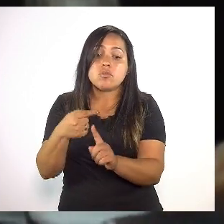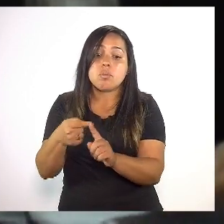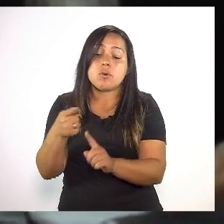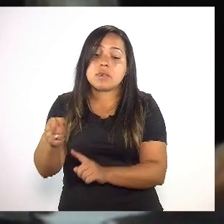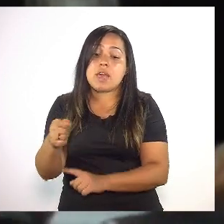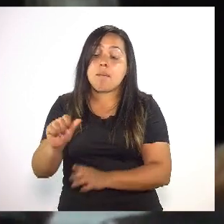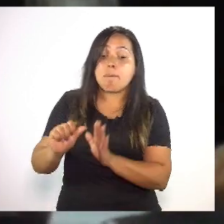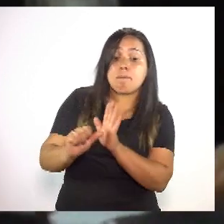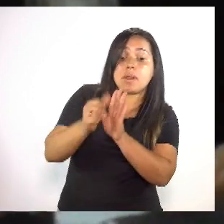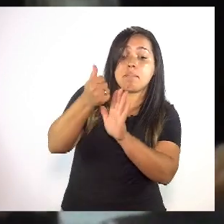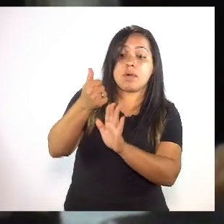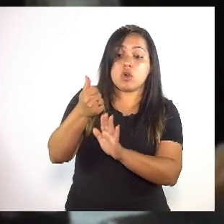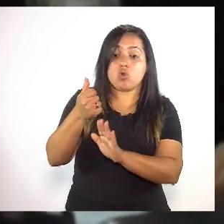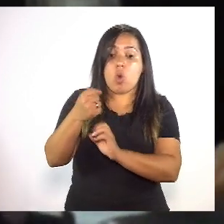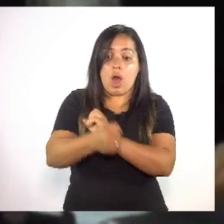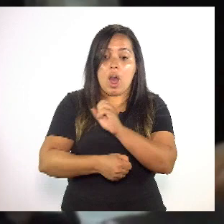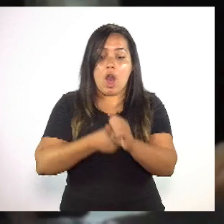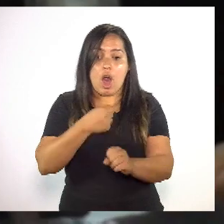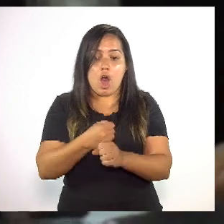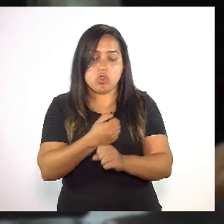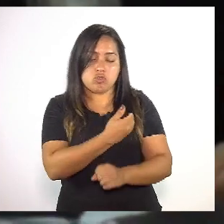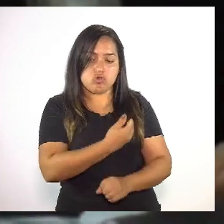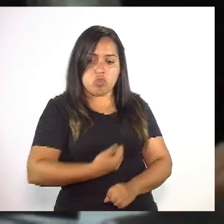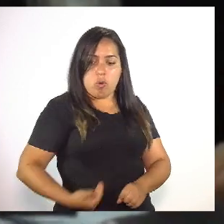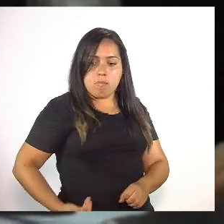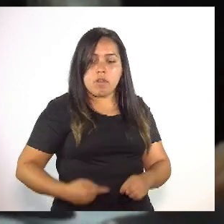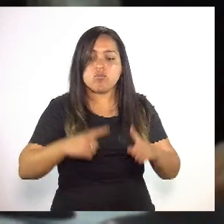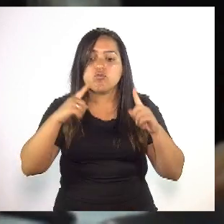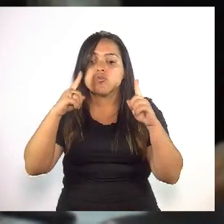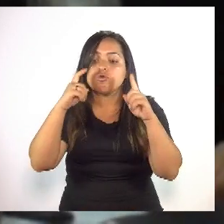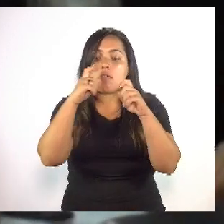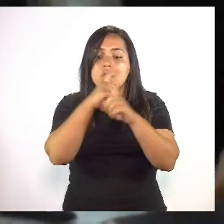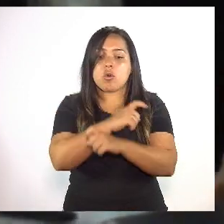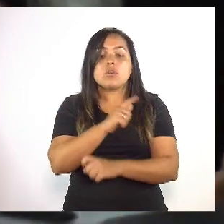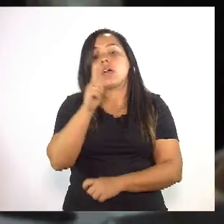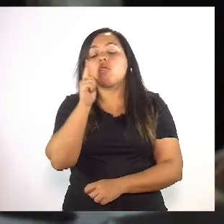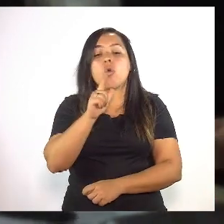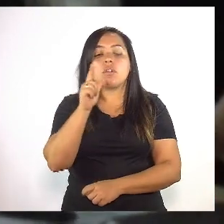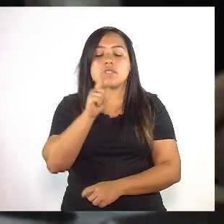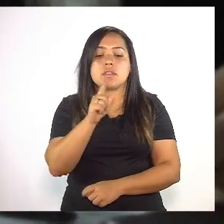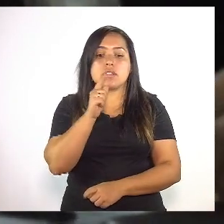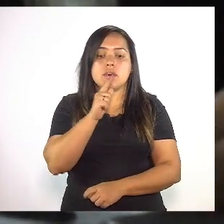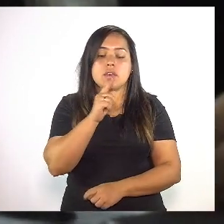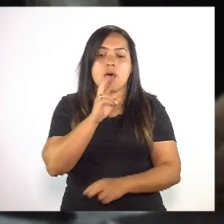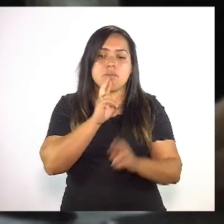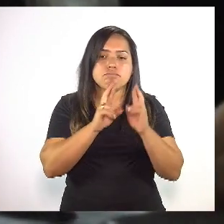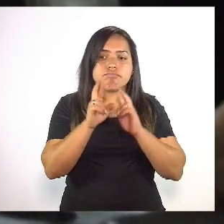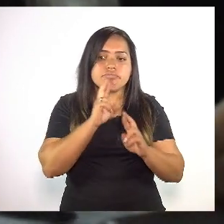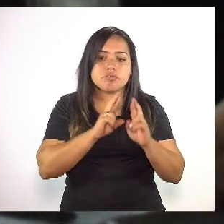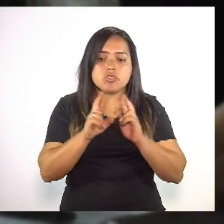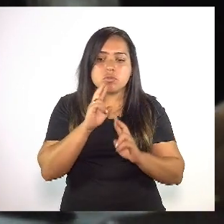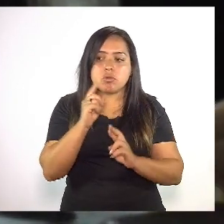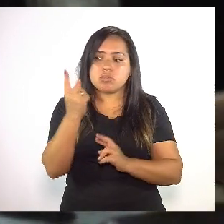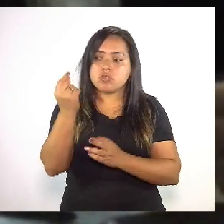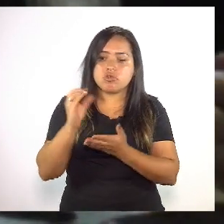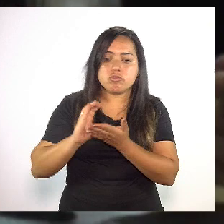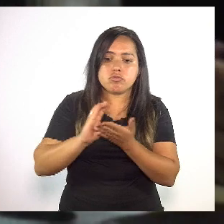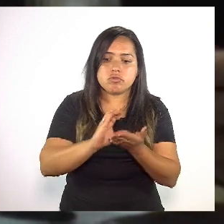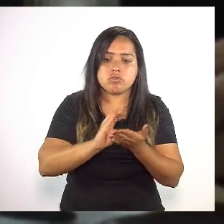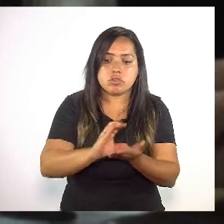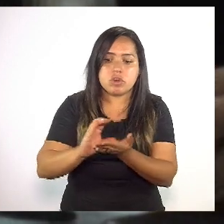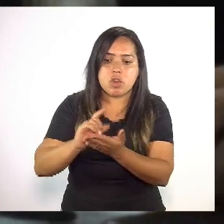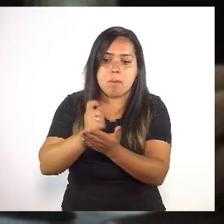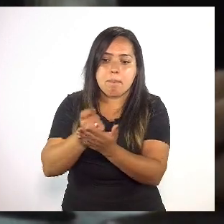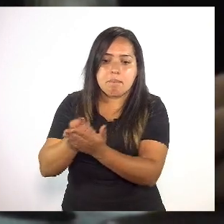de governo, teve muita dificuldade de se conseguir dar vazão aos investimentos, mas